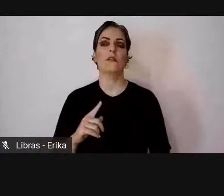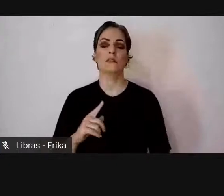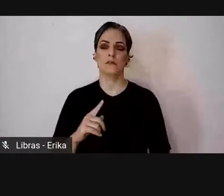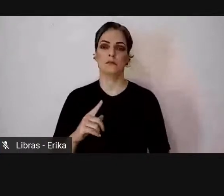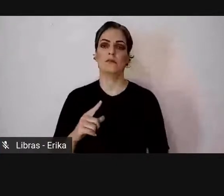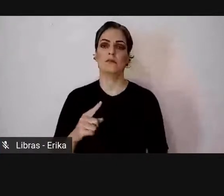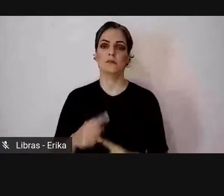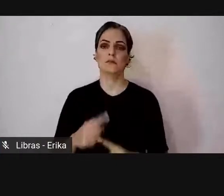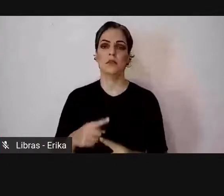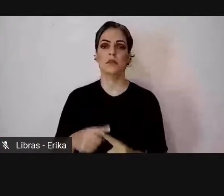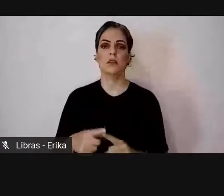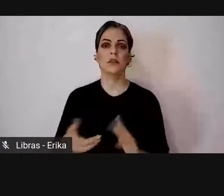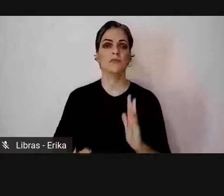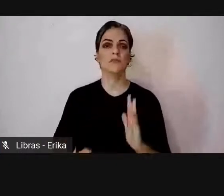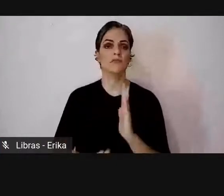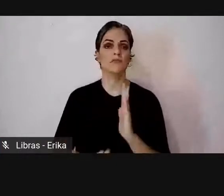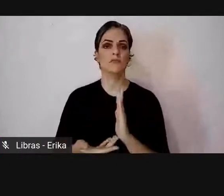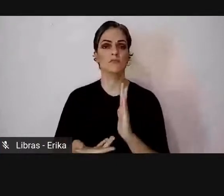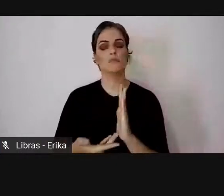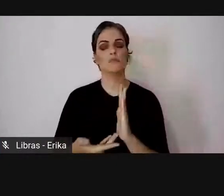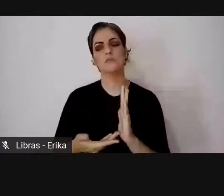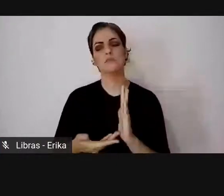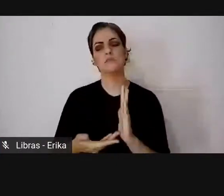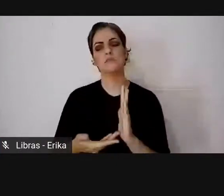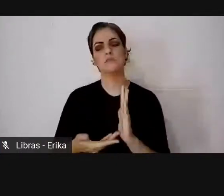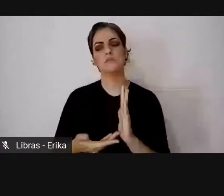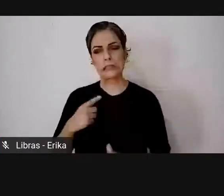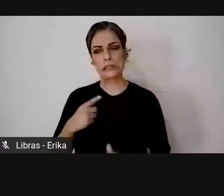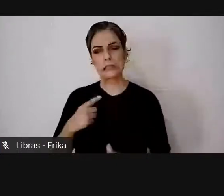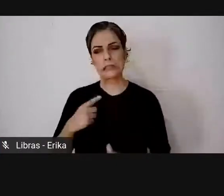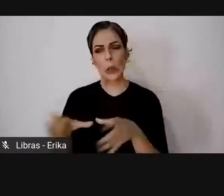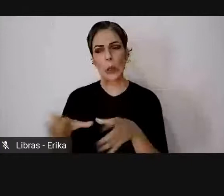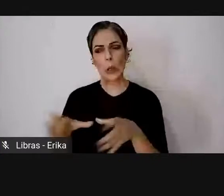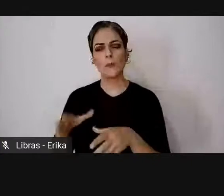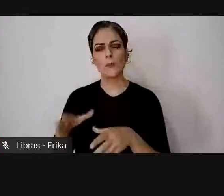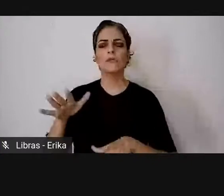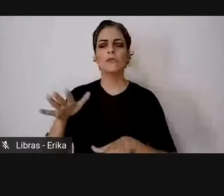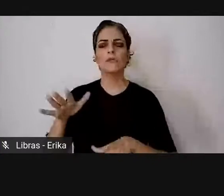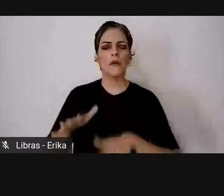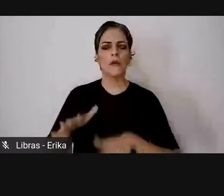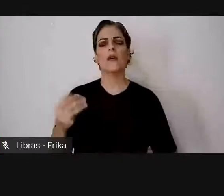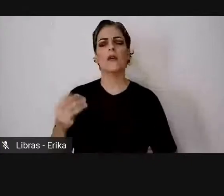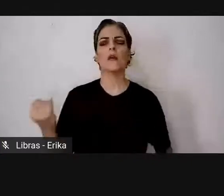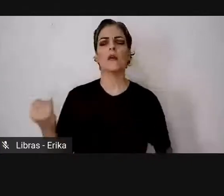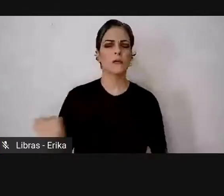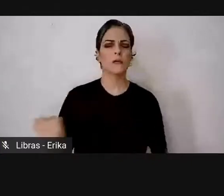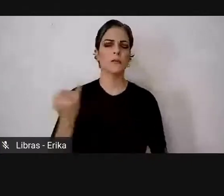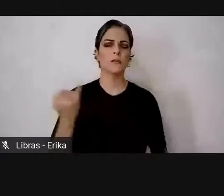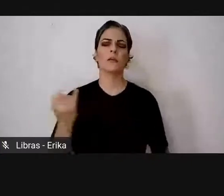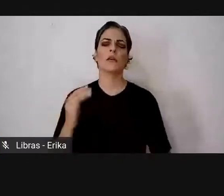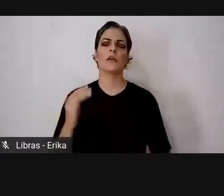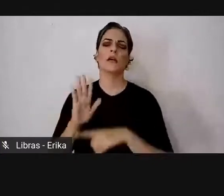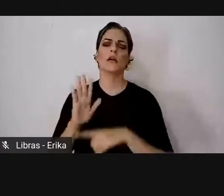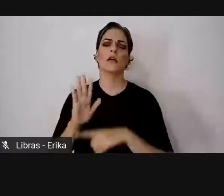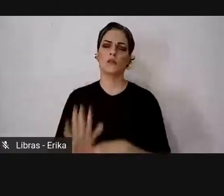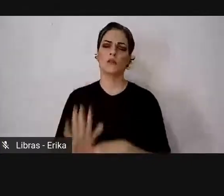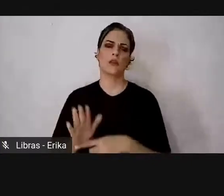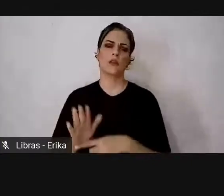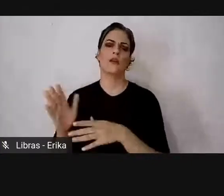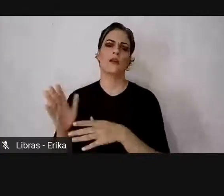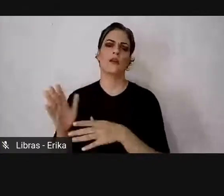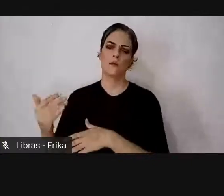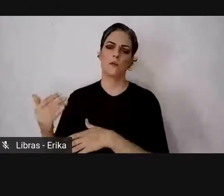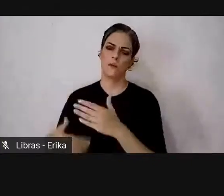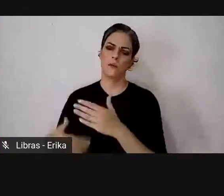fosse importante para que houvesse uma maior, para ajudar no processo de mais representatividade